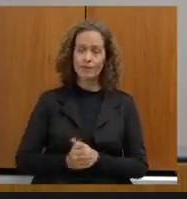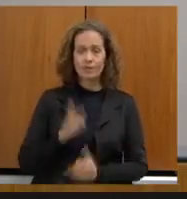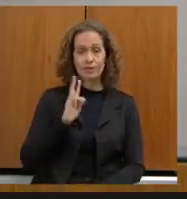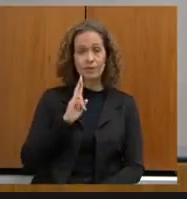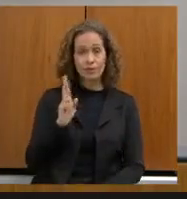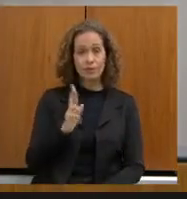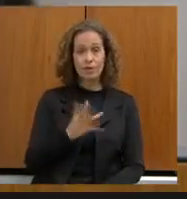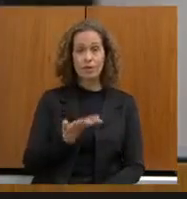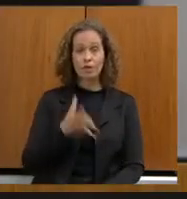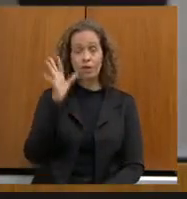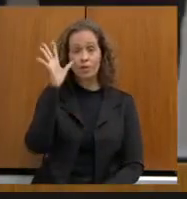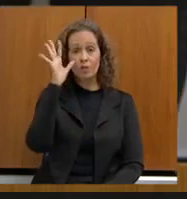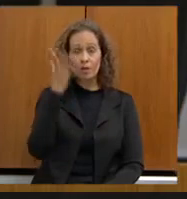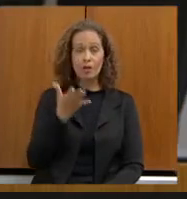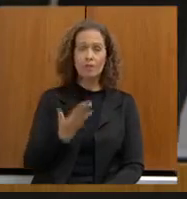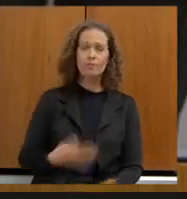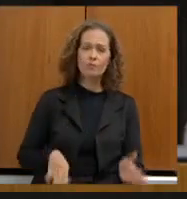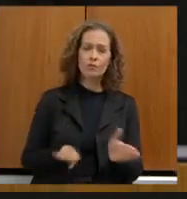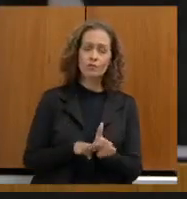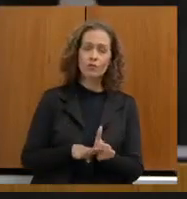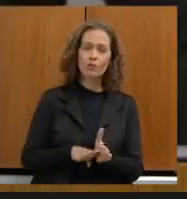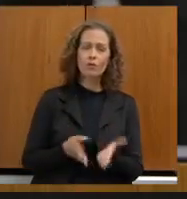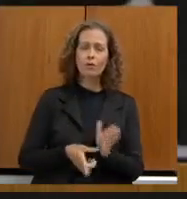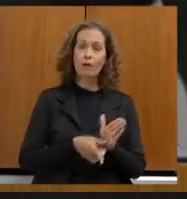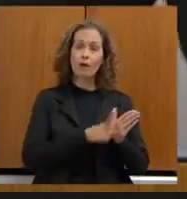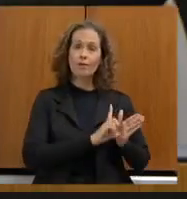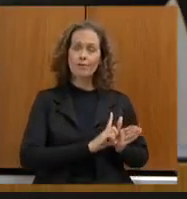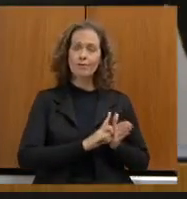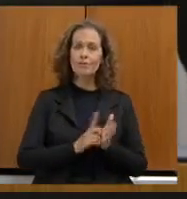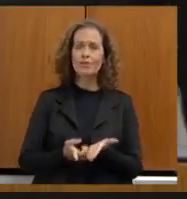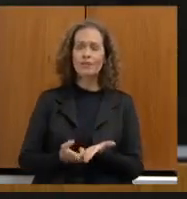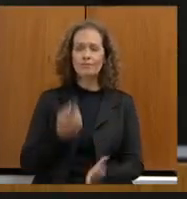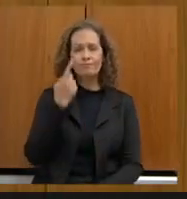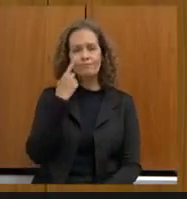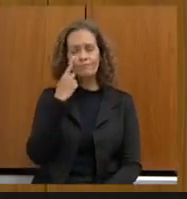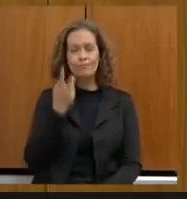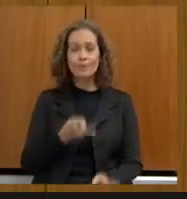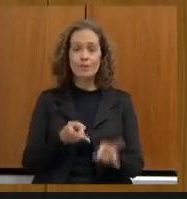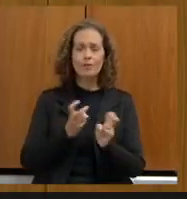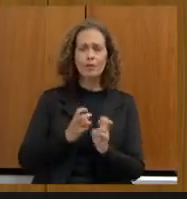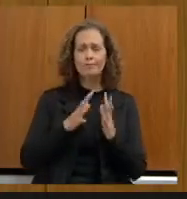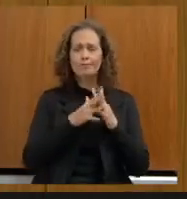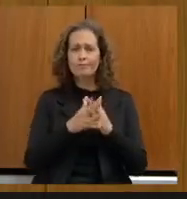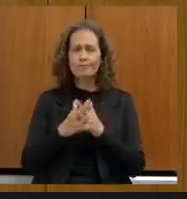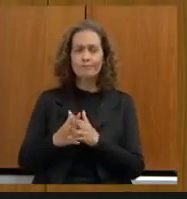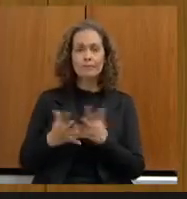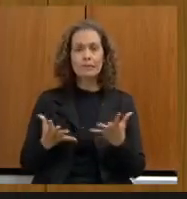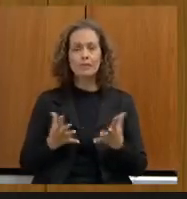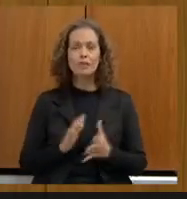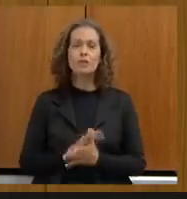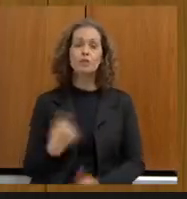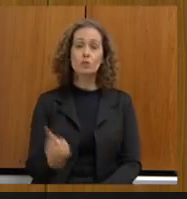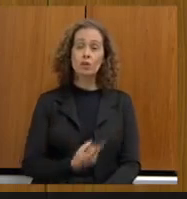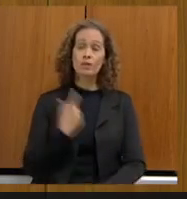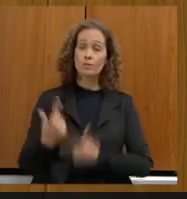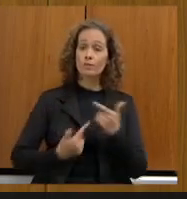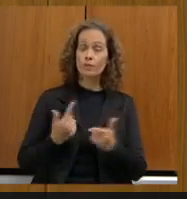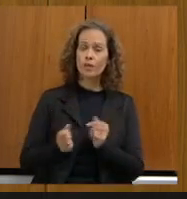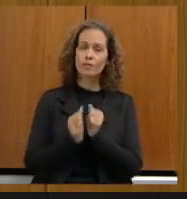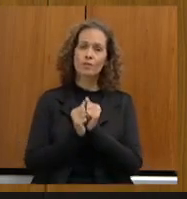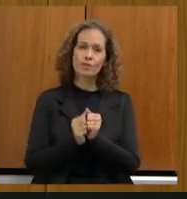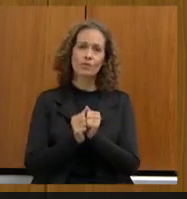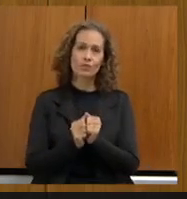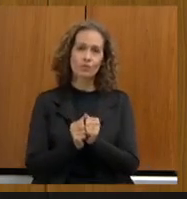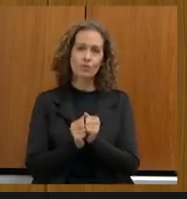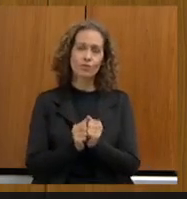acompanhou aí chegou um pouco mais cedo viu aí da complexidade é nós vamos trabalhar junto ao presidente